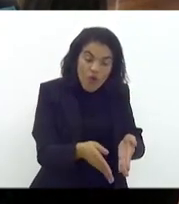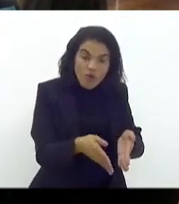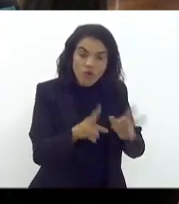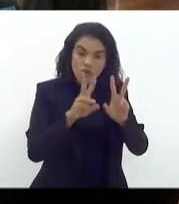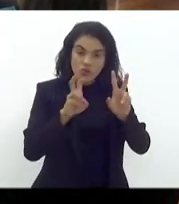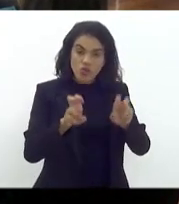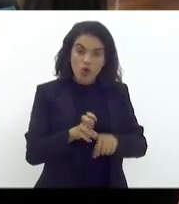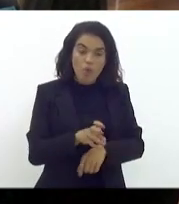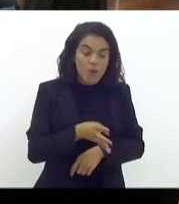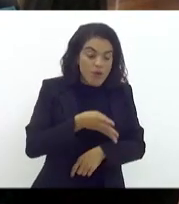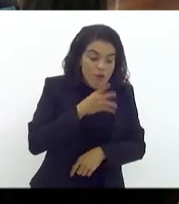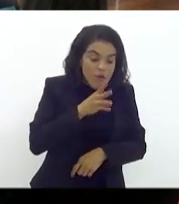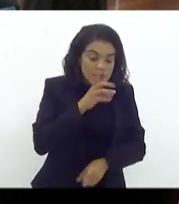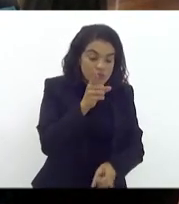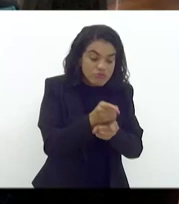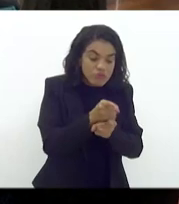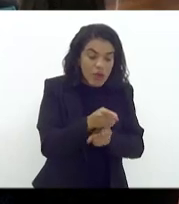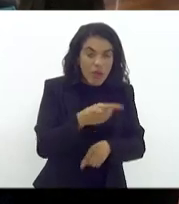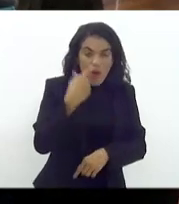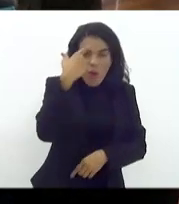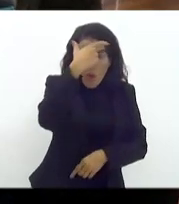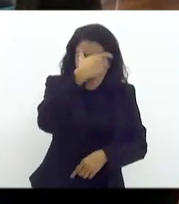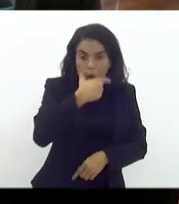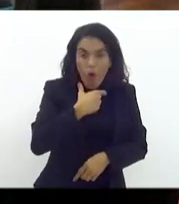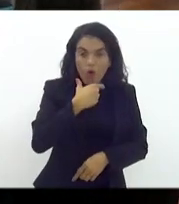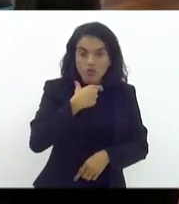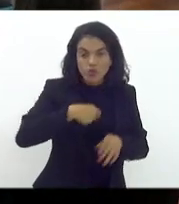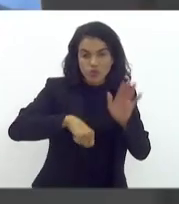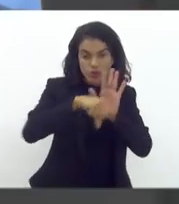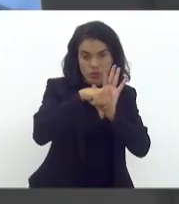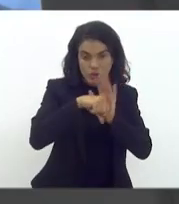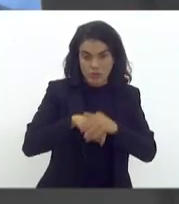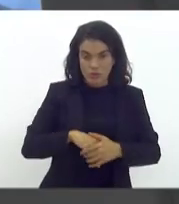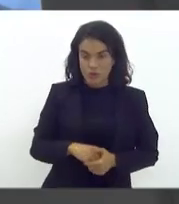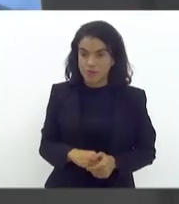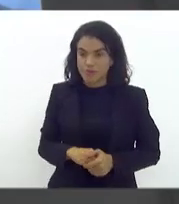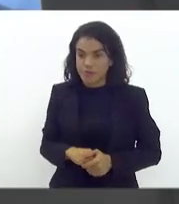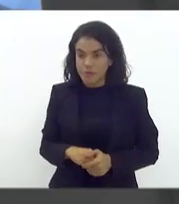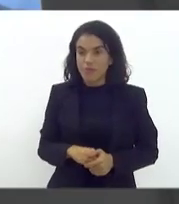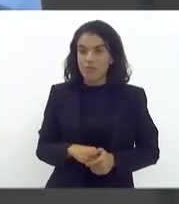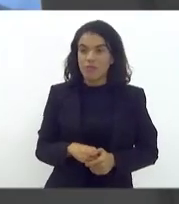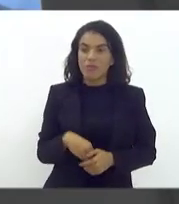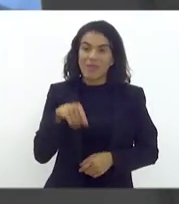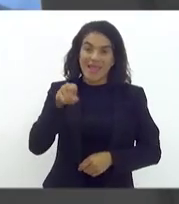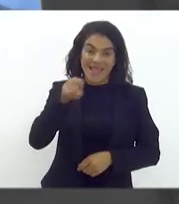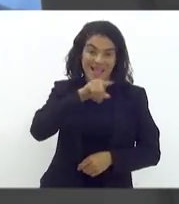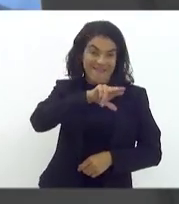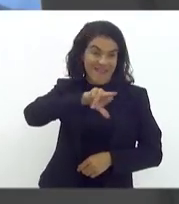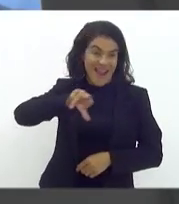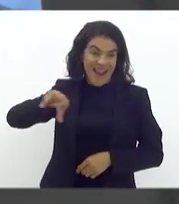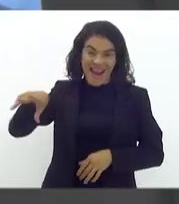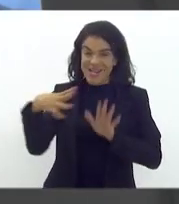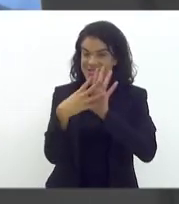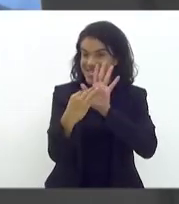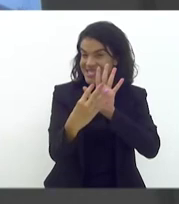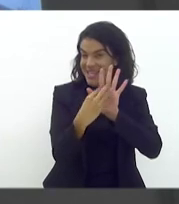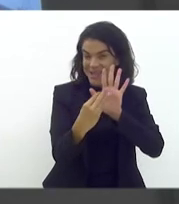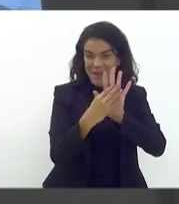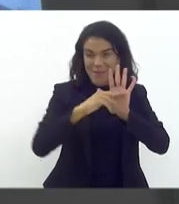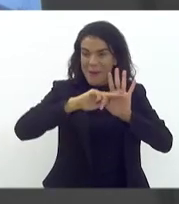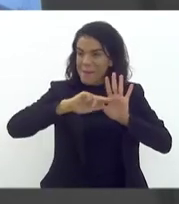reconhecimento essa área científica da qual eu falo tem ilustres exemplos não é